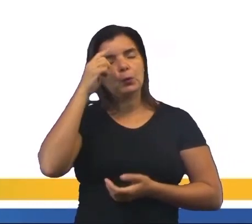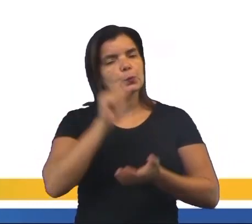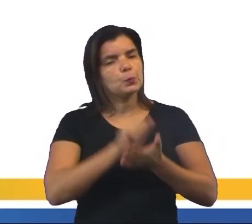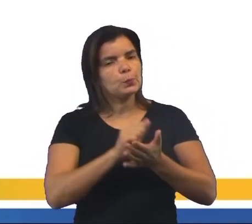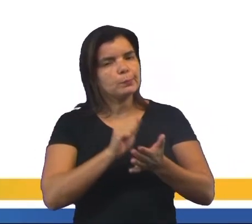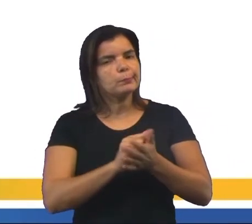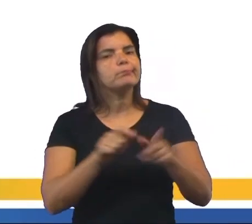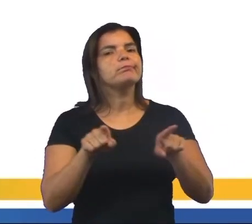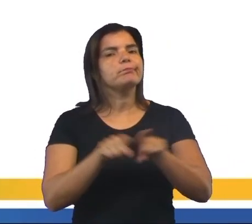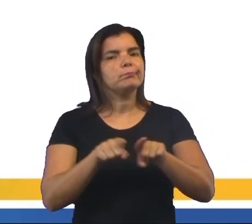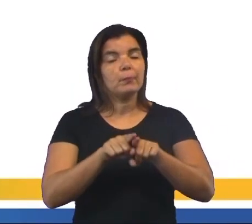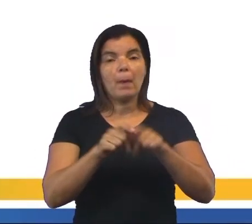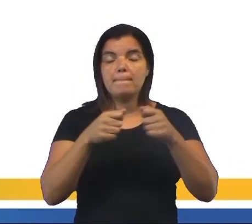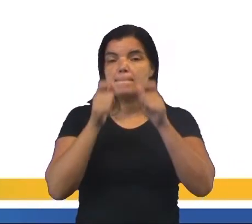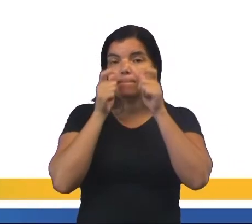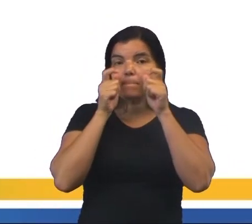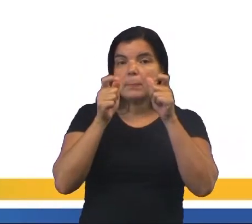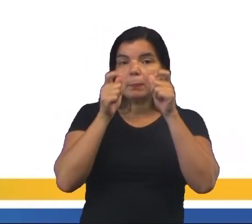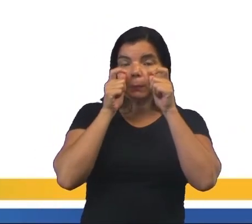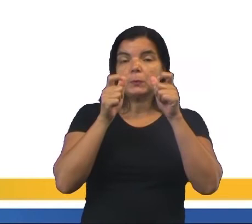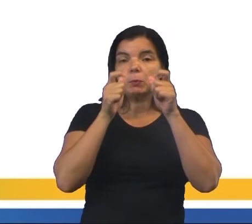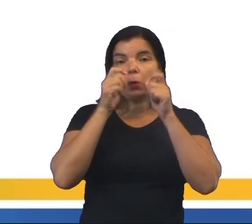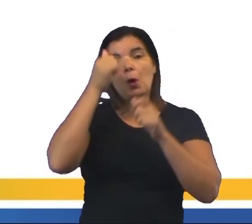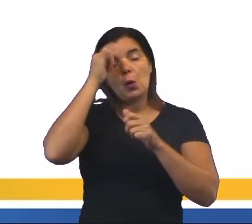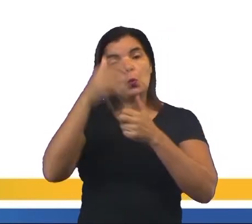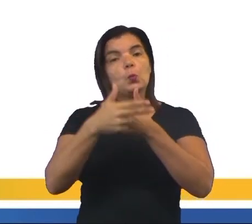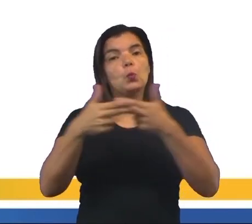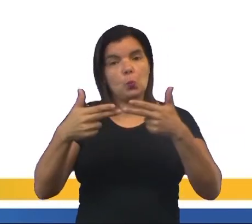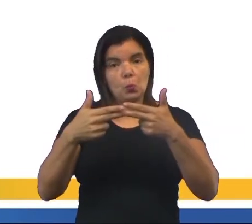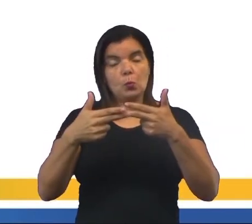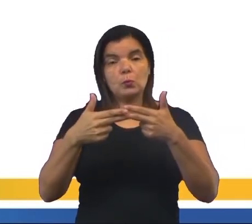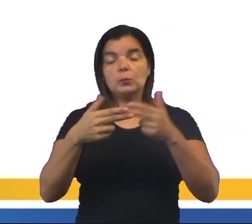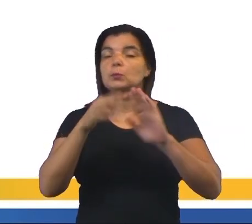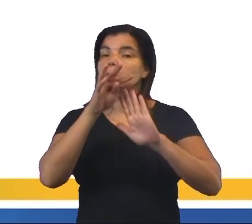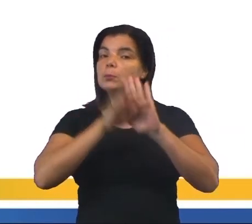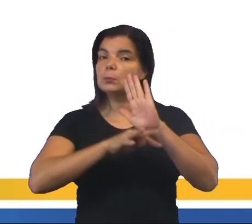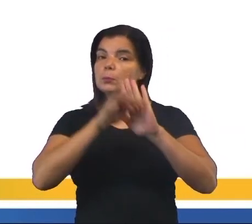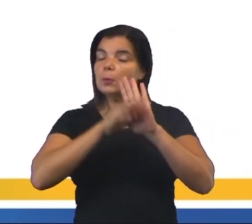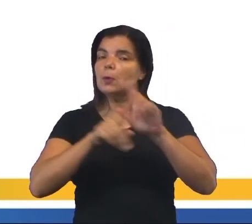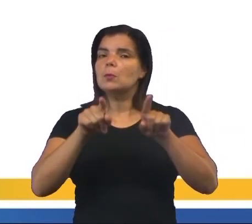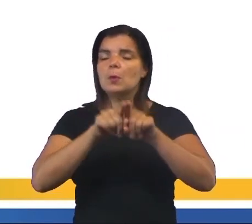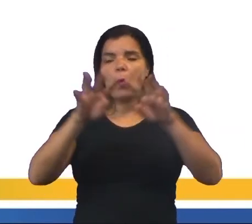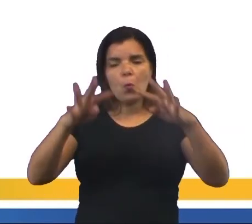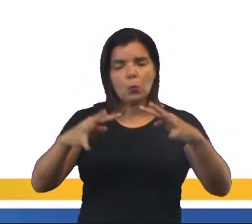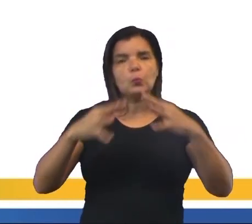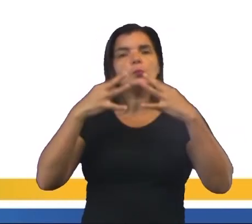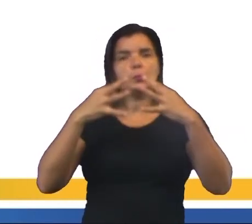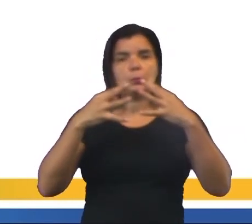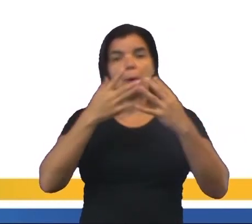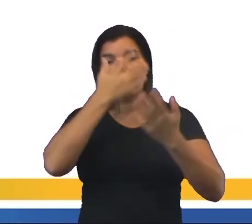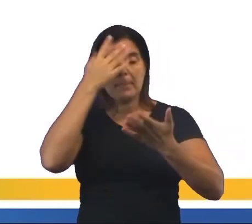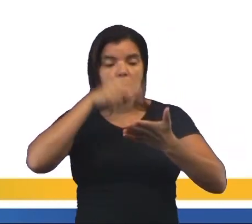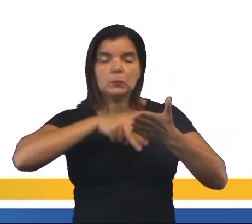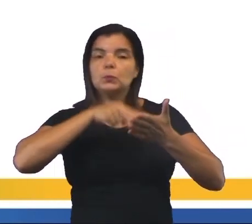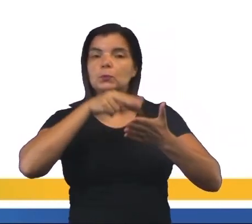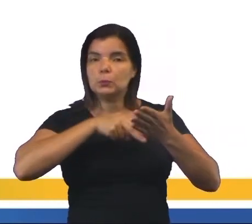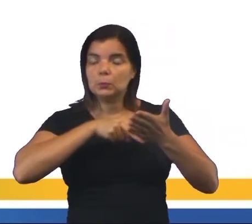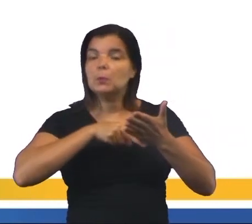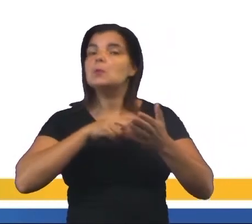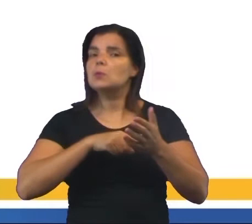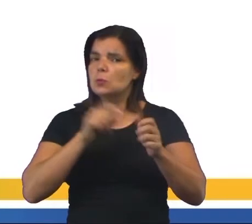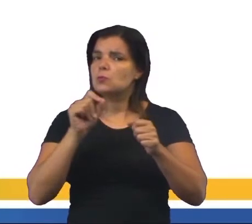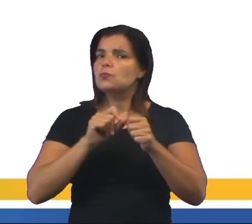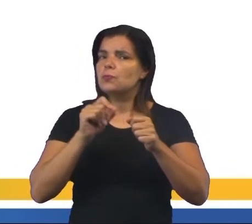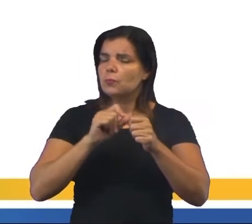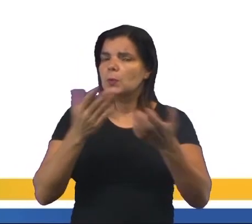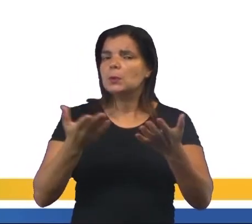também precisa estar atento a criar situações em seu texto que chamem a atenção do seu leitor e façam